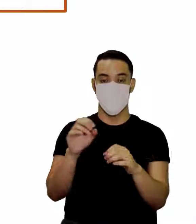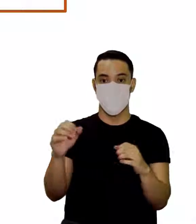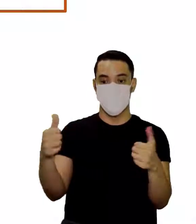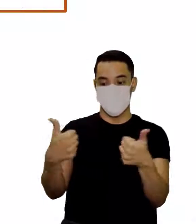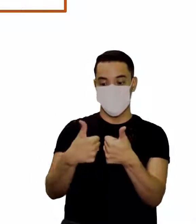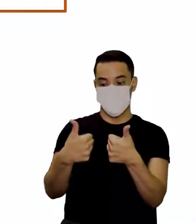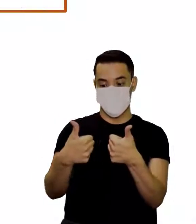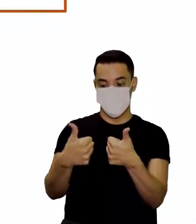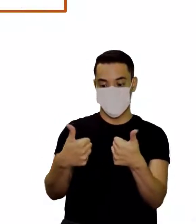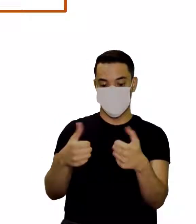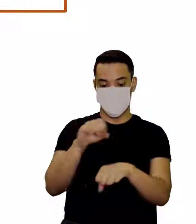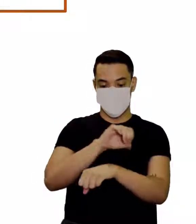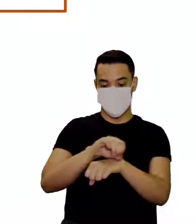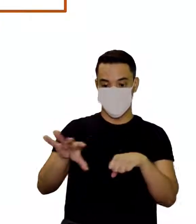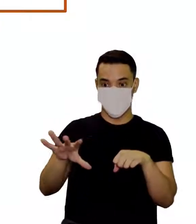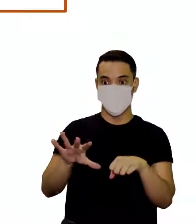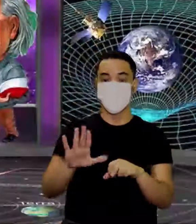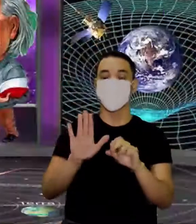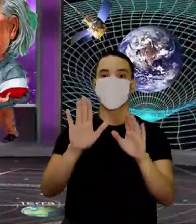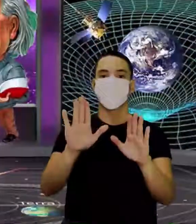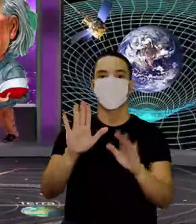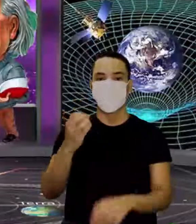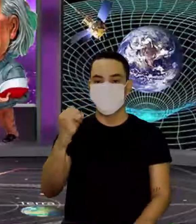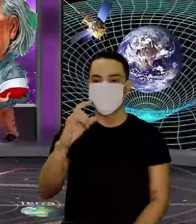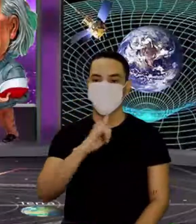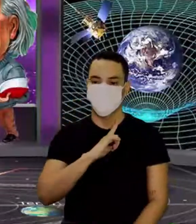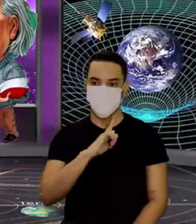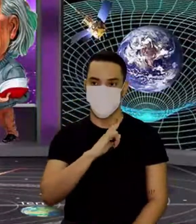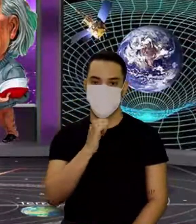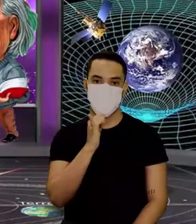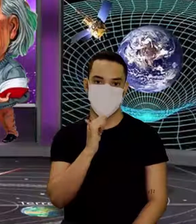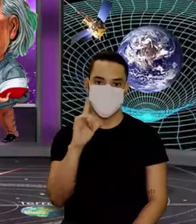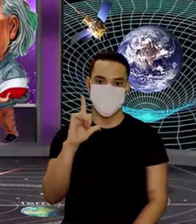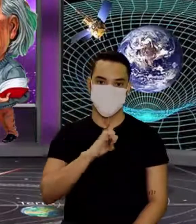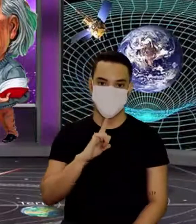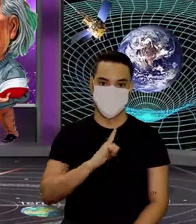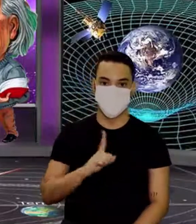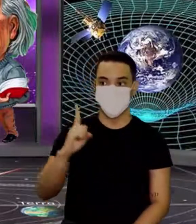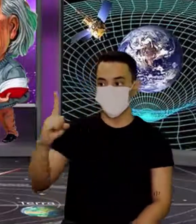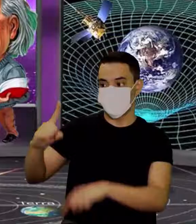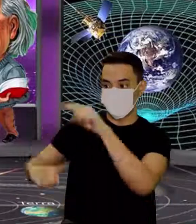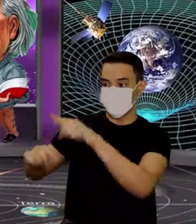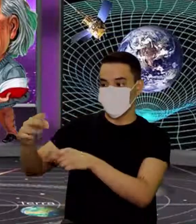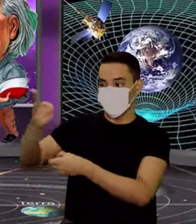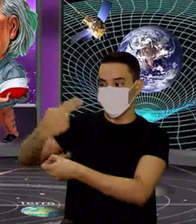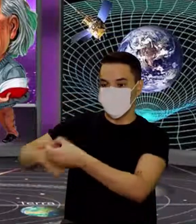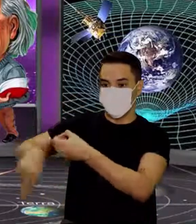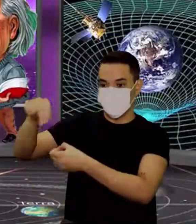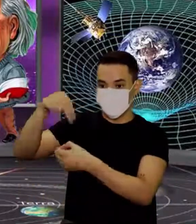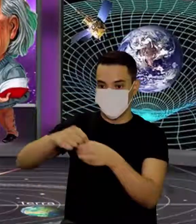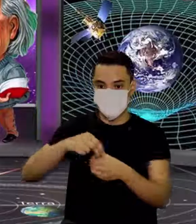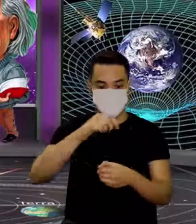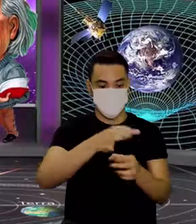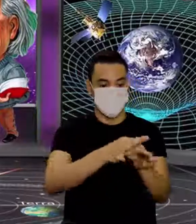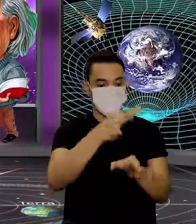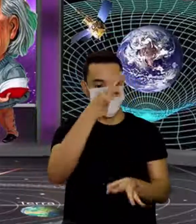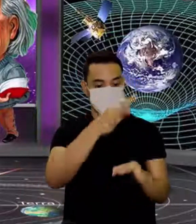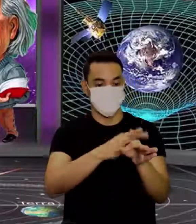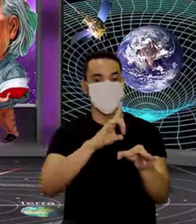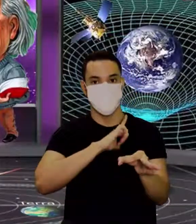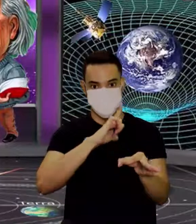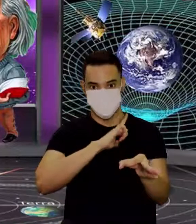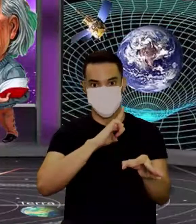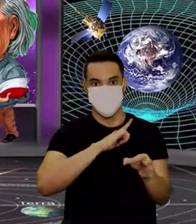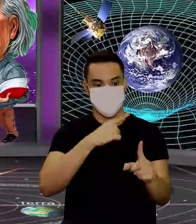tivesse apenas... Olha só, gente, quando eu tiver assim, ó, eu tenho uma aqui, neutro, e uma barra carregada, quando eu